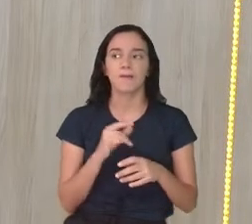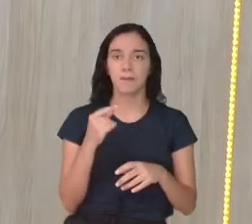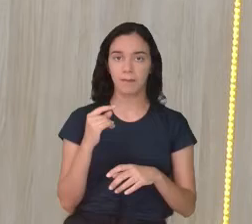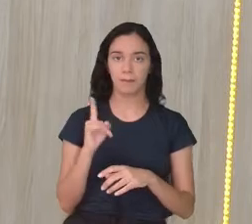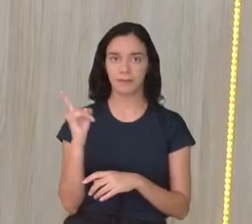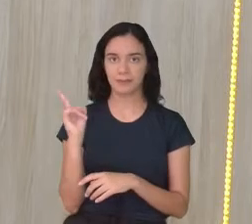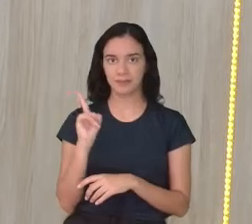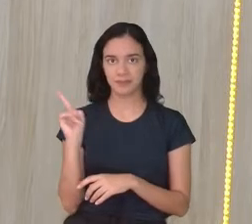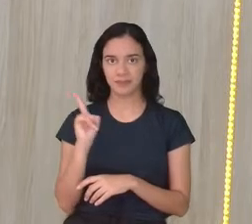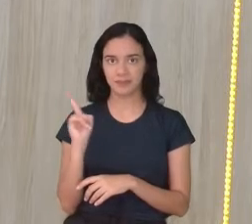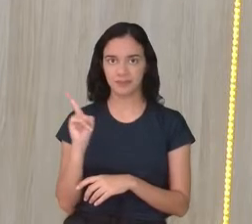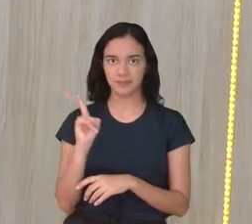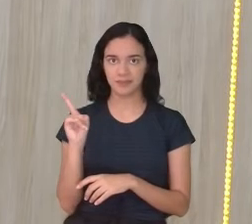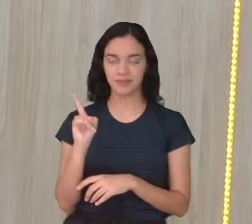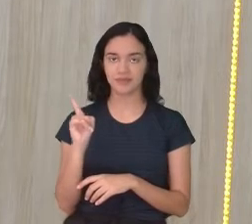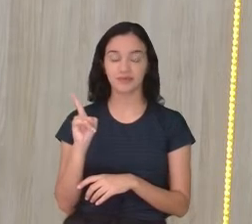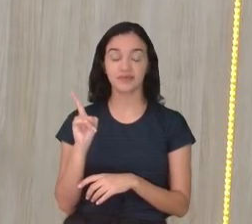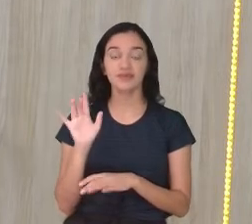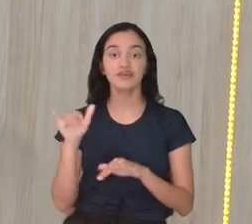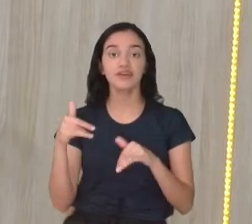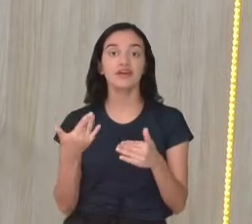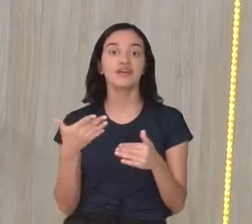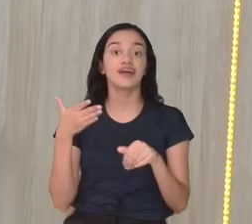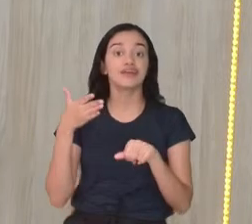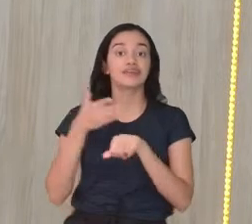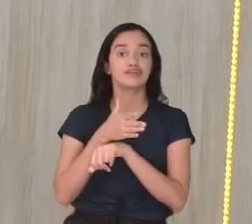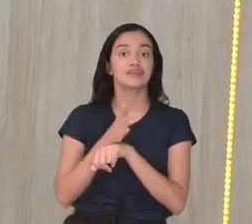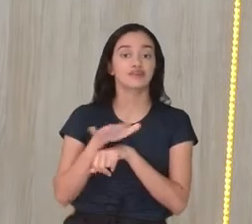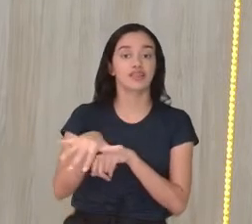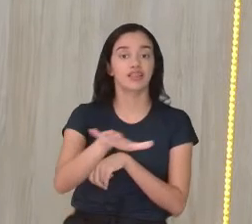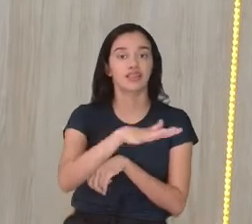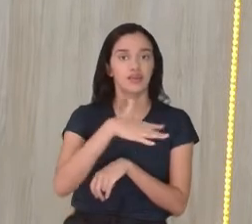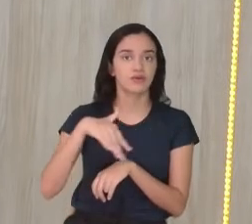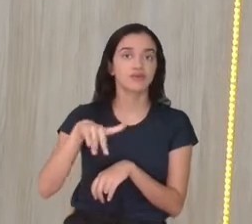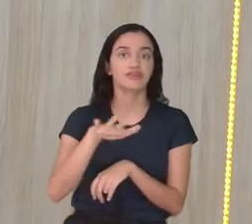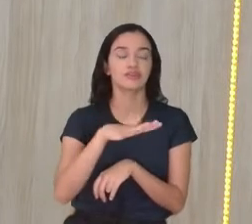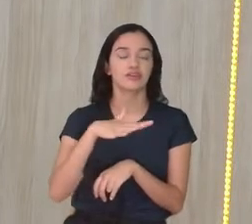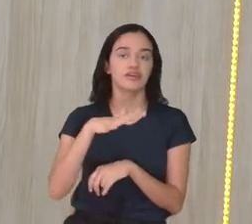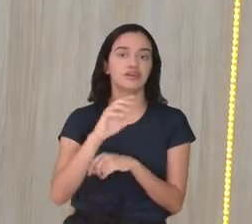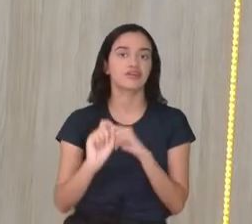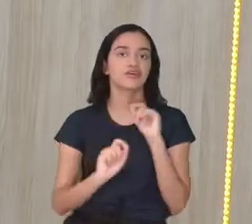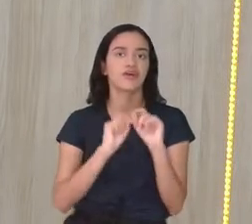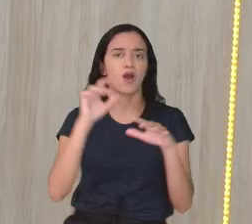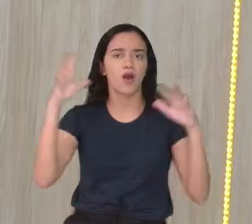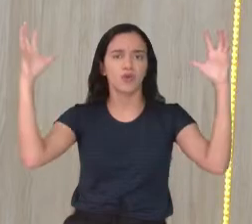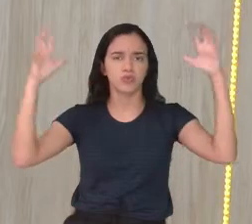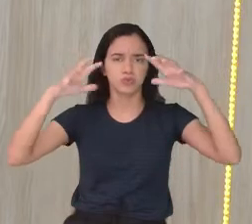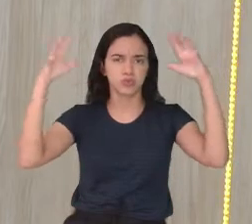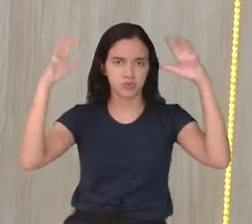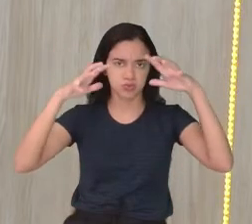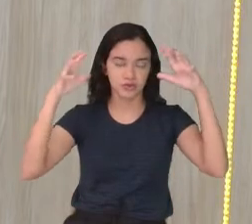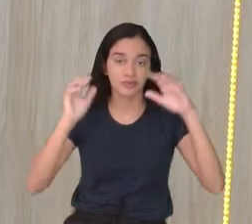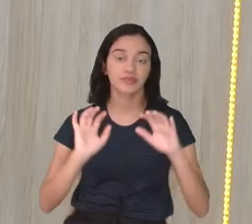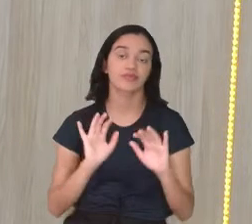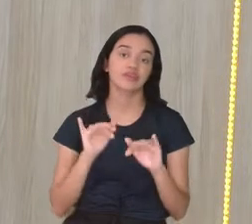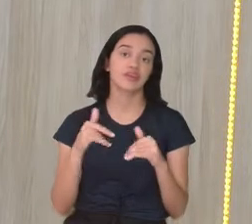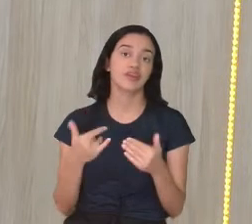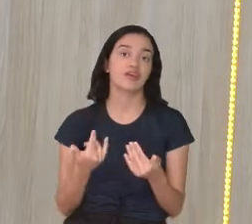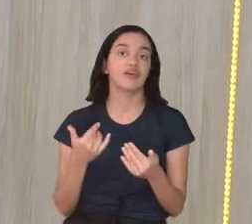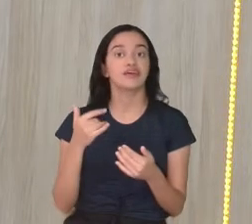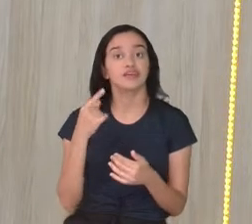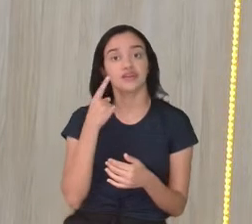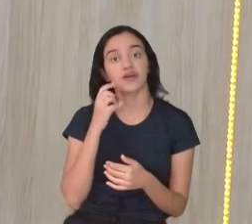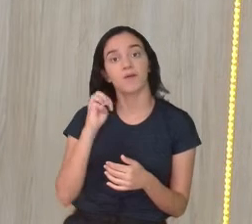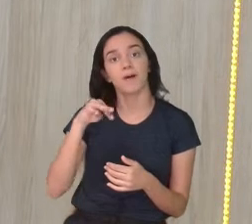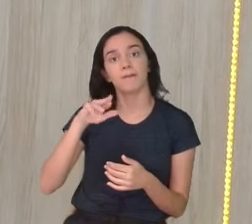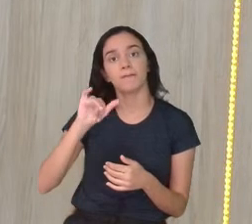oceânicas bem mais úmidas, entrando no nosso continente, trazendo o que? A questão das chuvas. Então, seja, a maritimidade